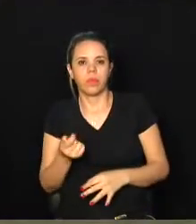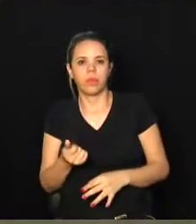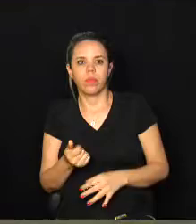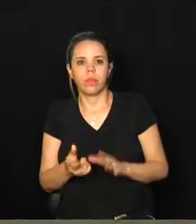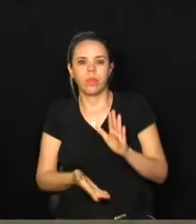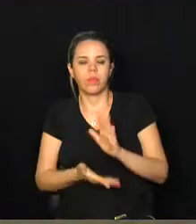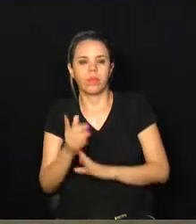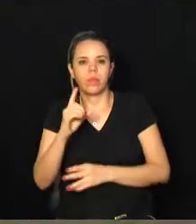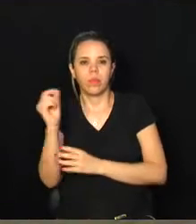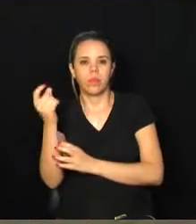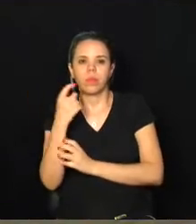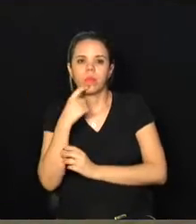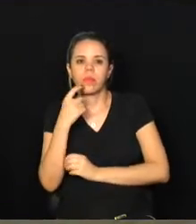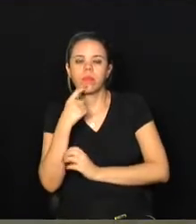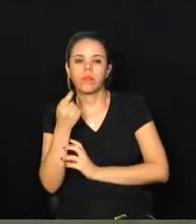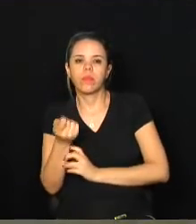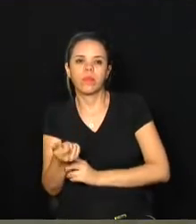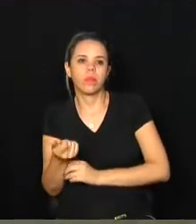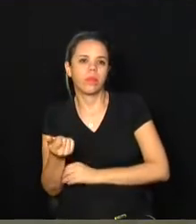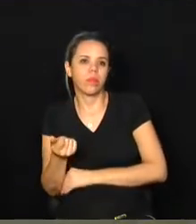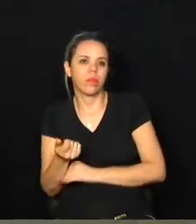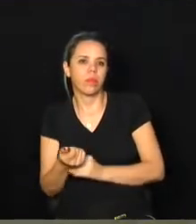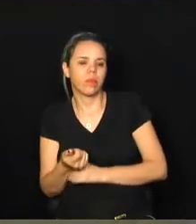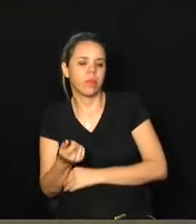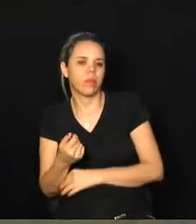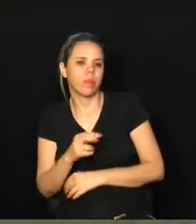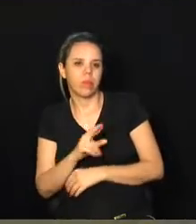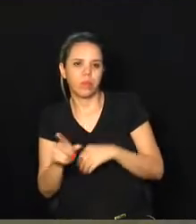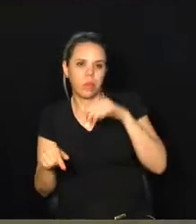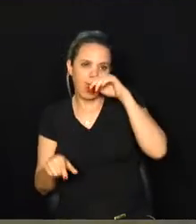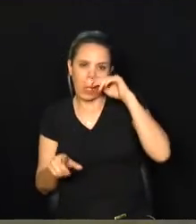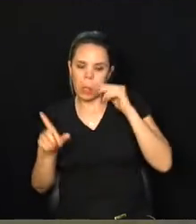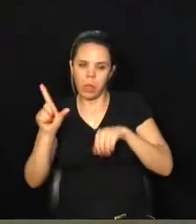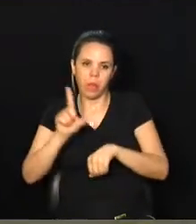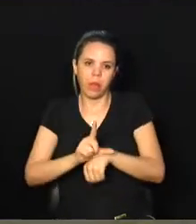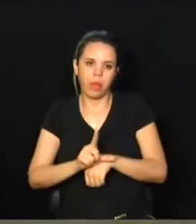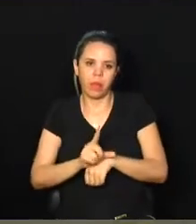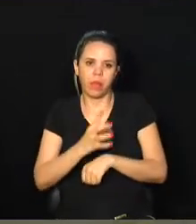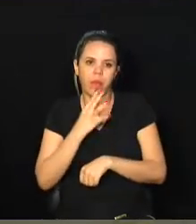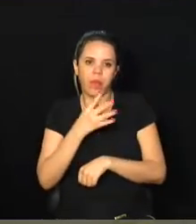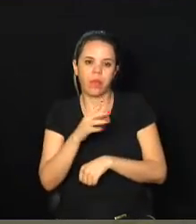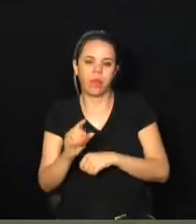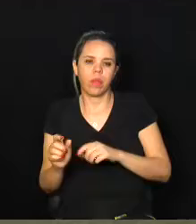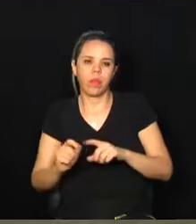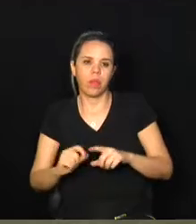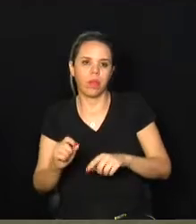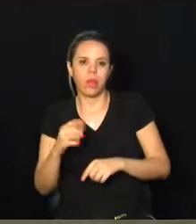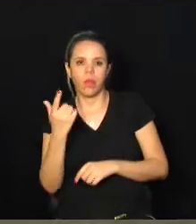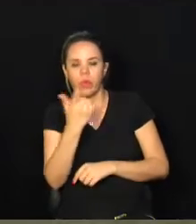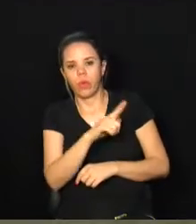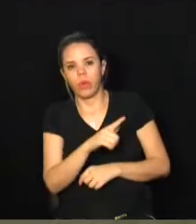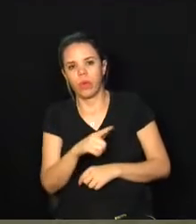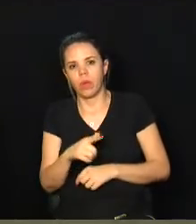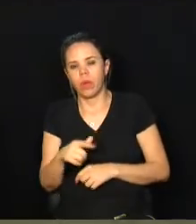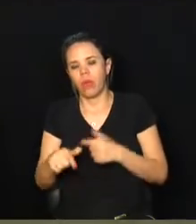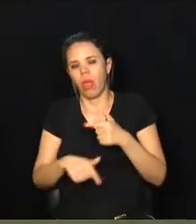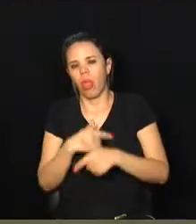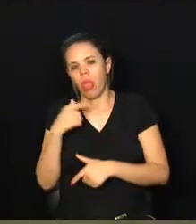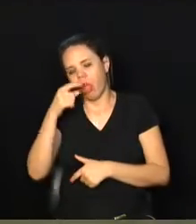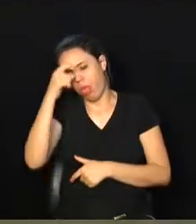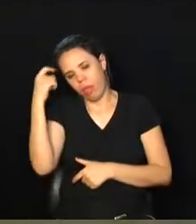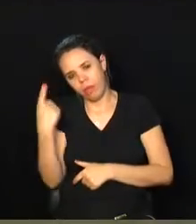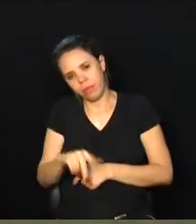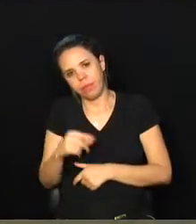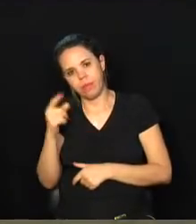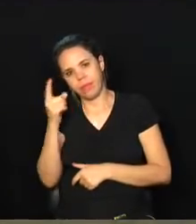embora de Campinas, quase fui embora. Não essa loja que todo mundo conhece aqui na Souzas, mas a outra deu um trabalho louco para